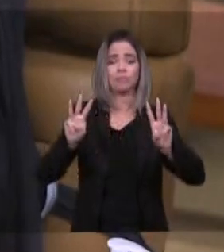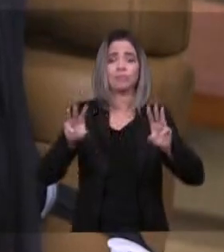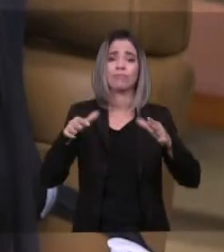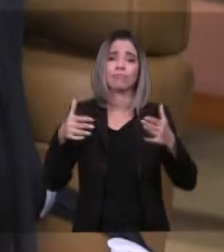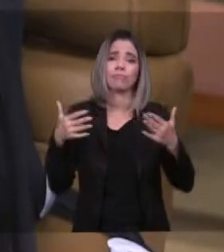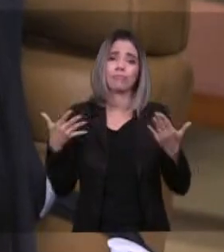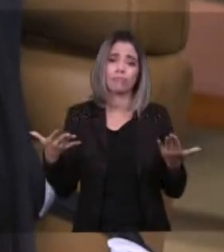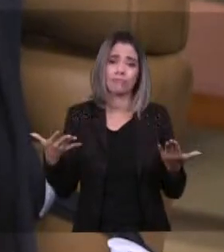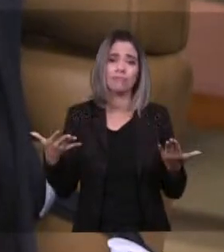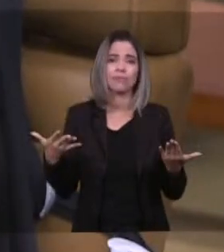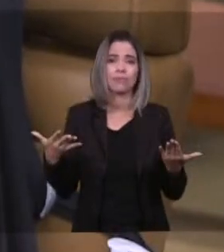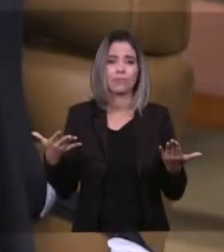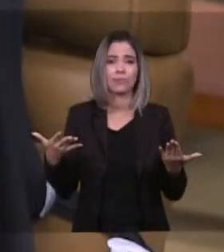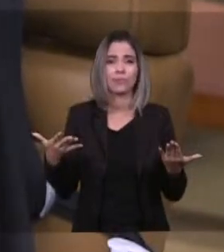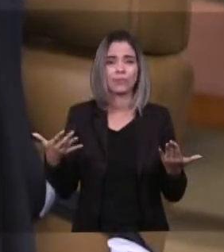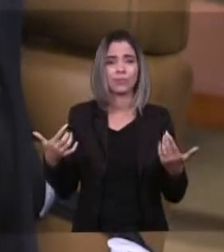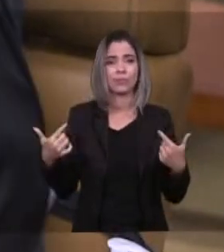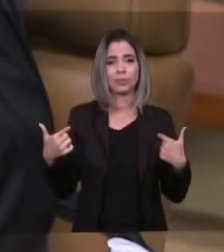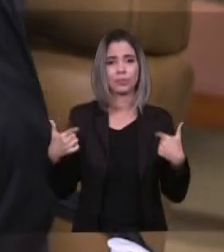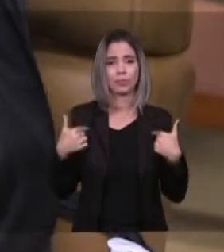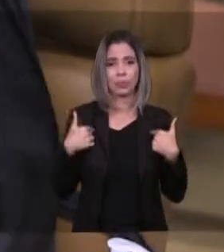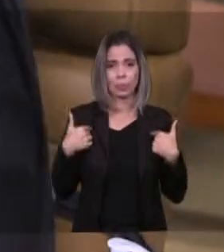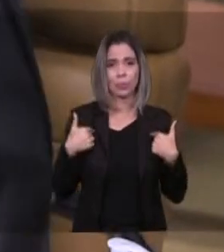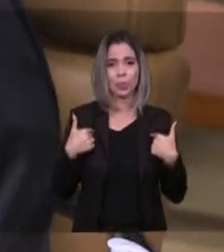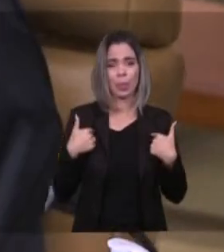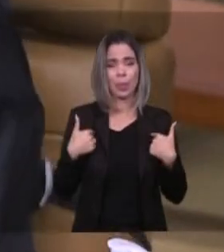Não obstante essa